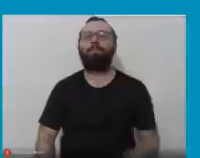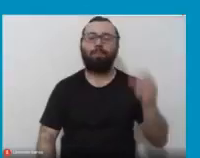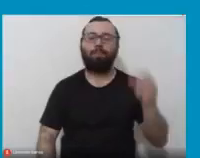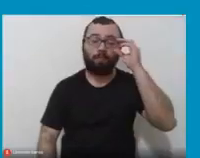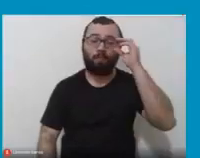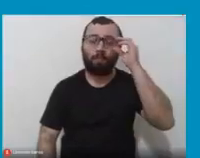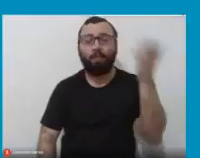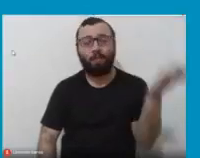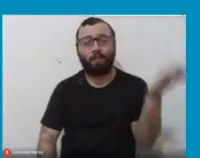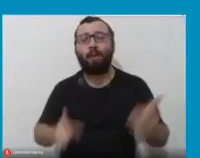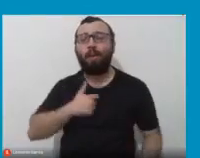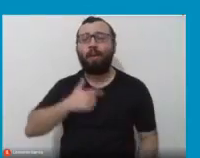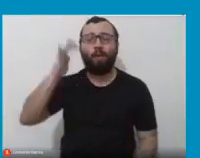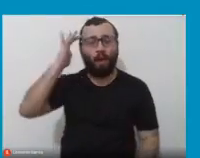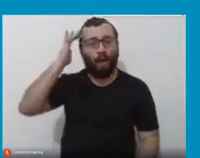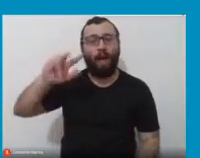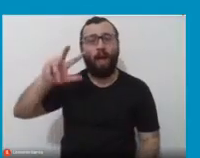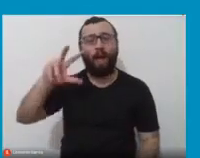acho que,